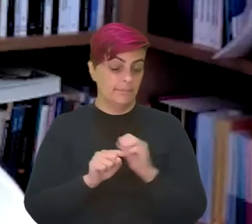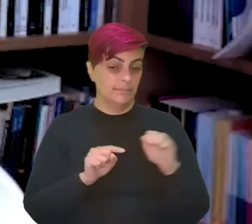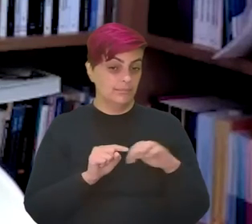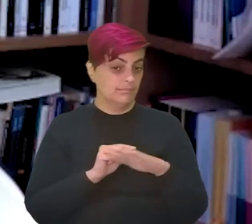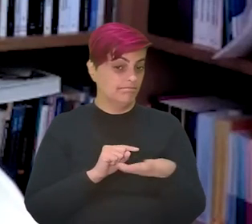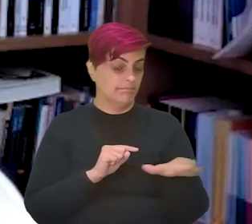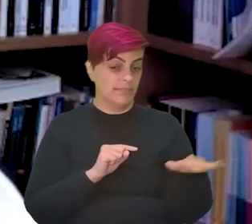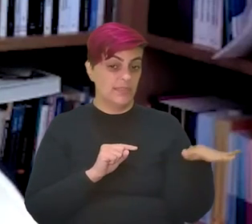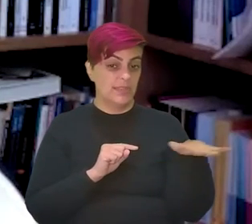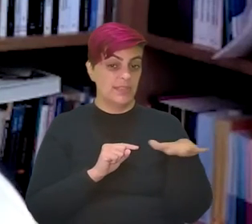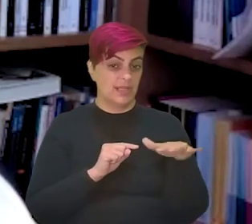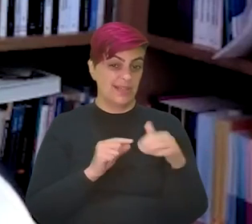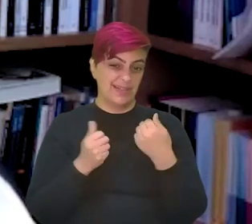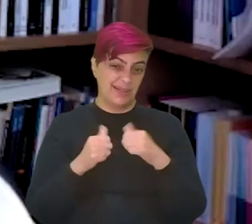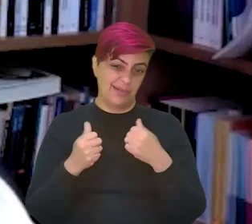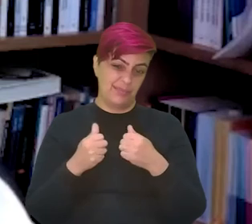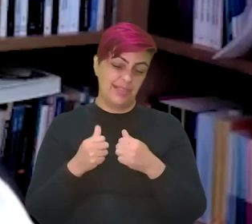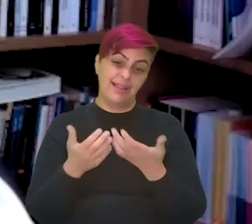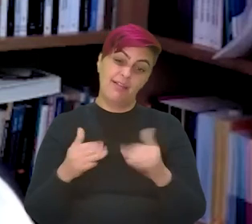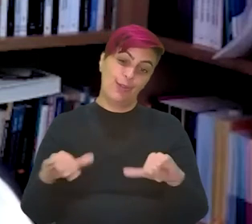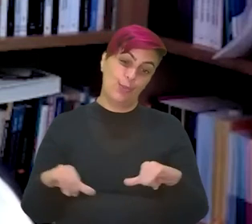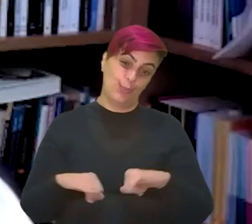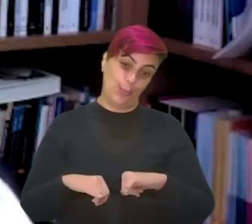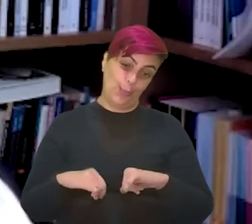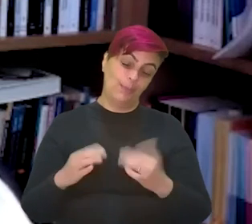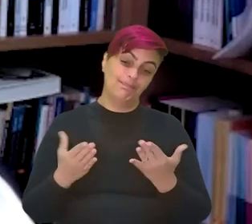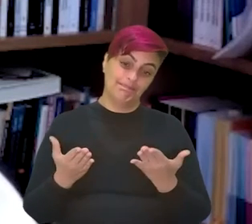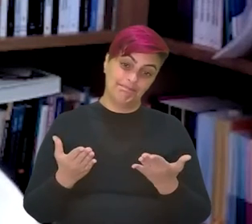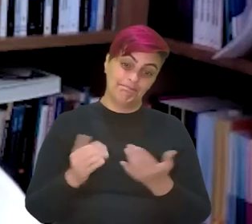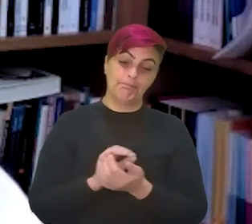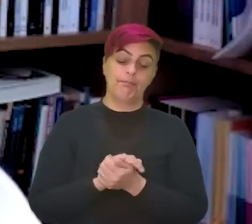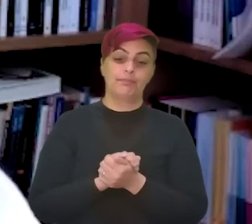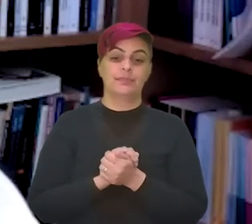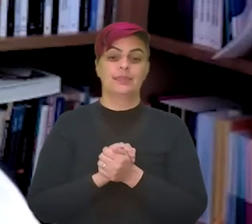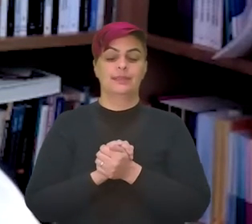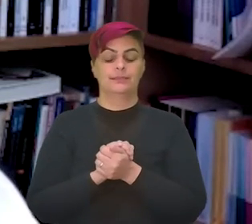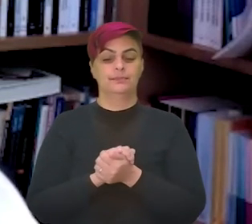ser algo sofrido, no mínimo, né?